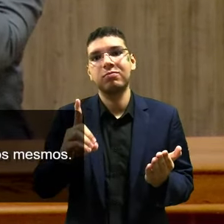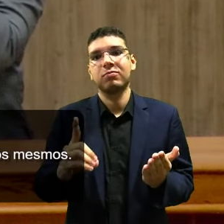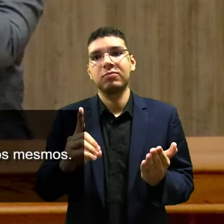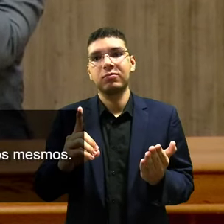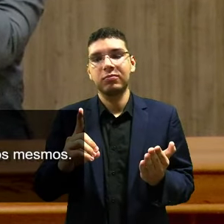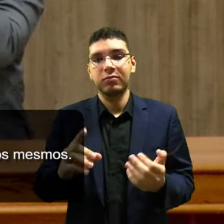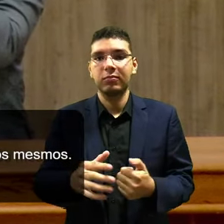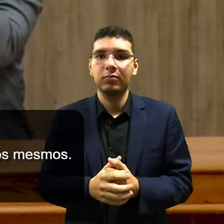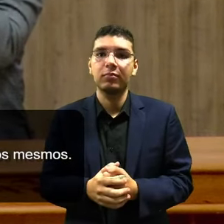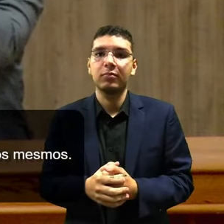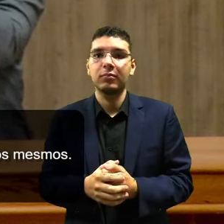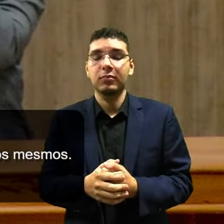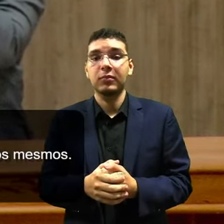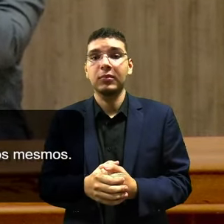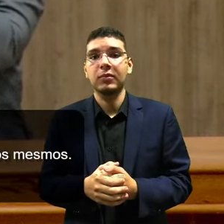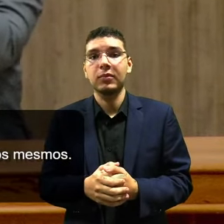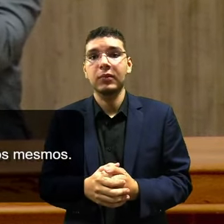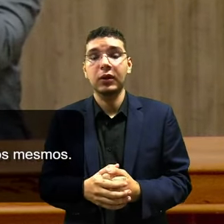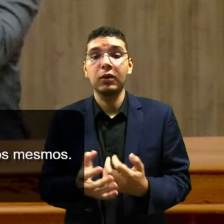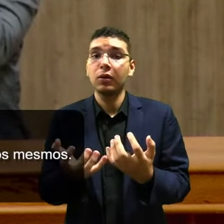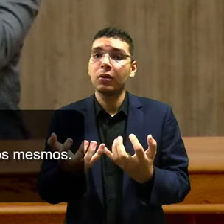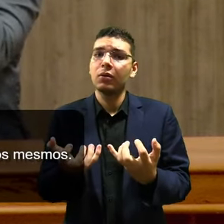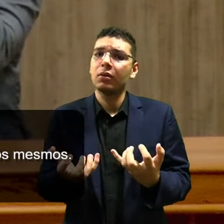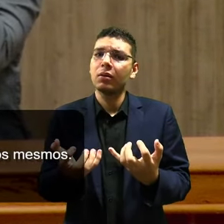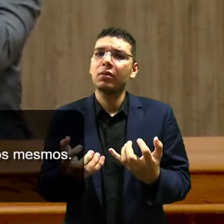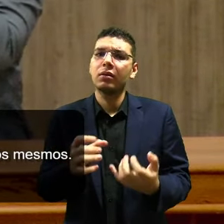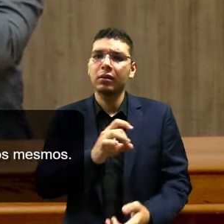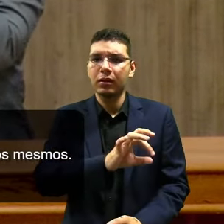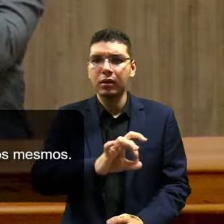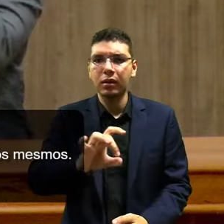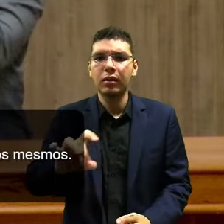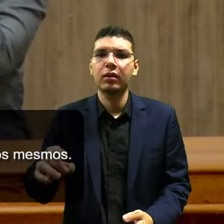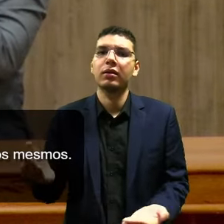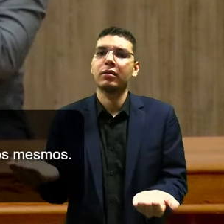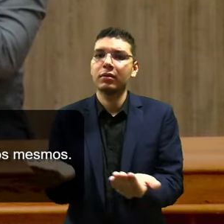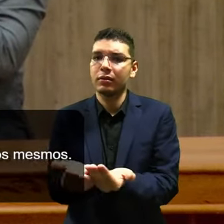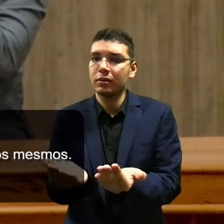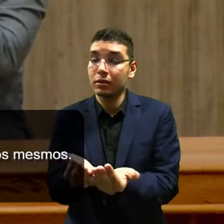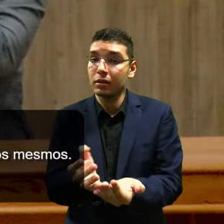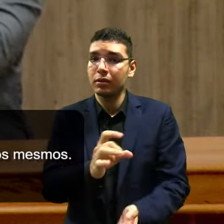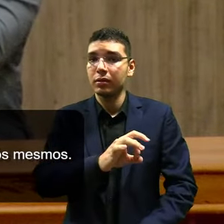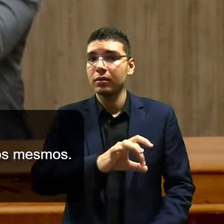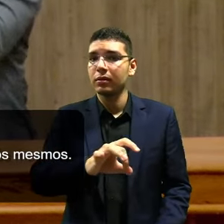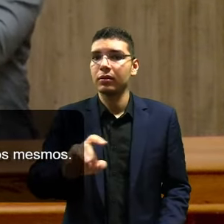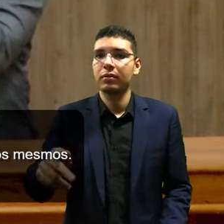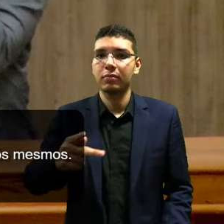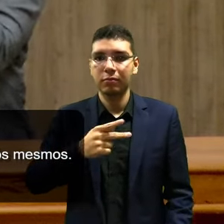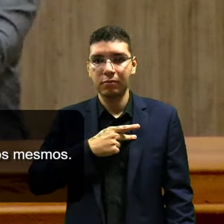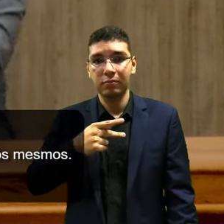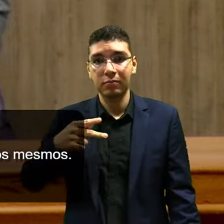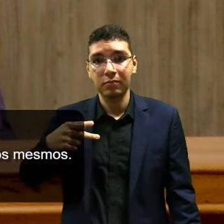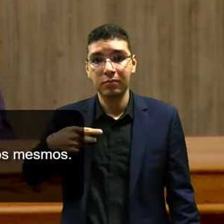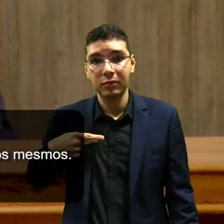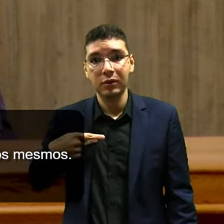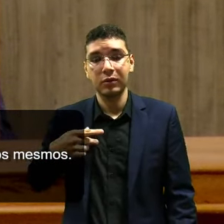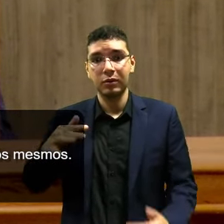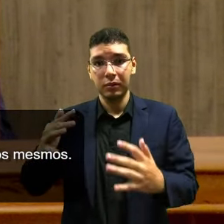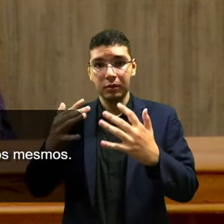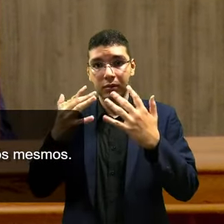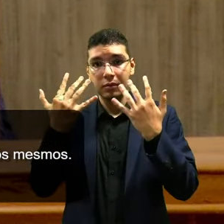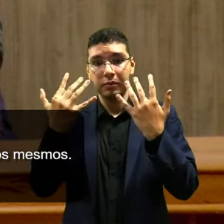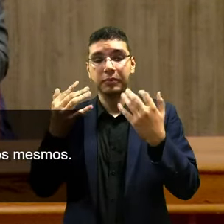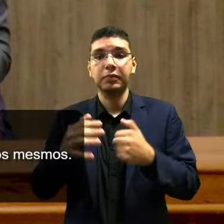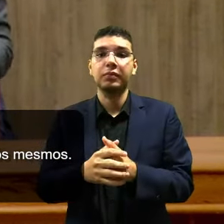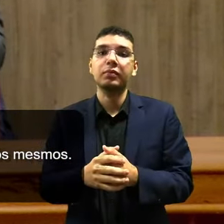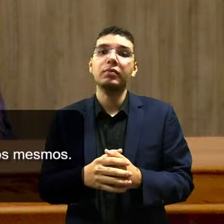Deus e eu quero que cada irmão me escute Aqui Esta Noite cada pastor porque os dois Versículos